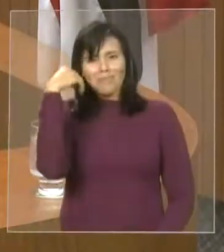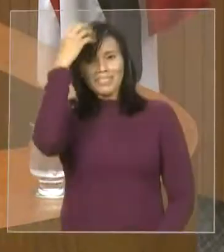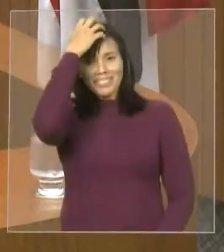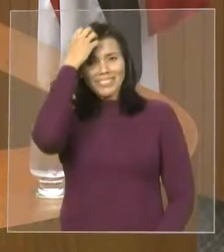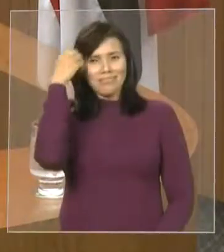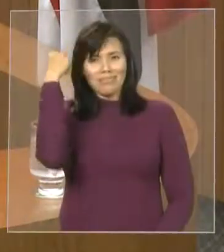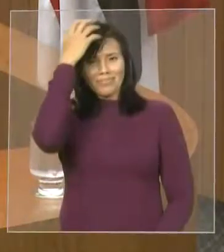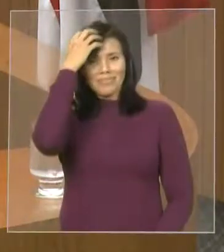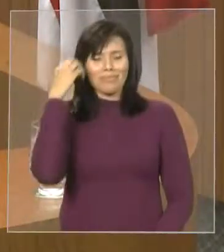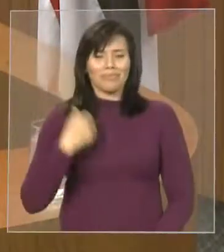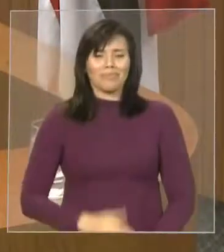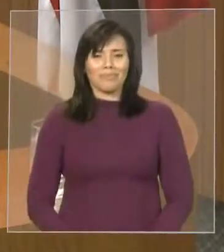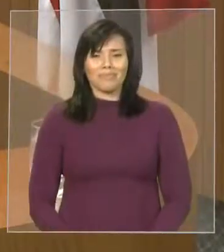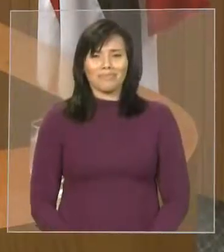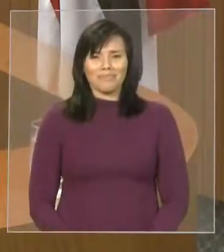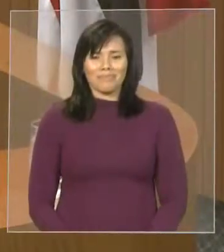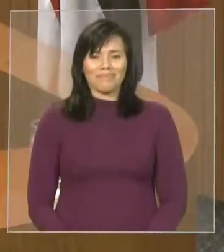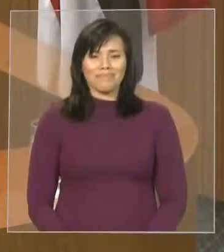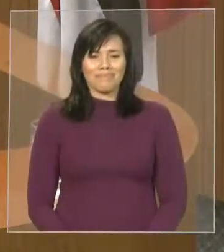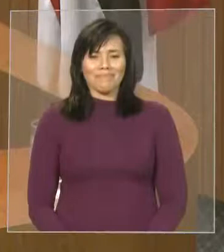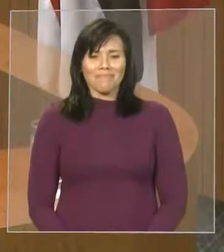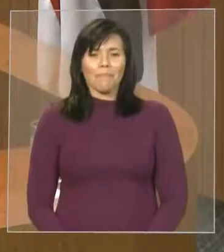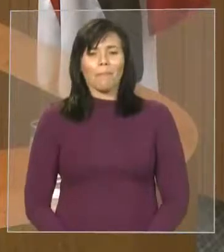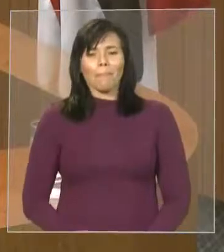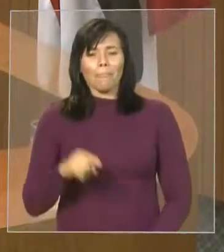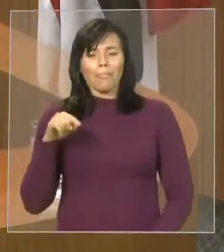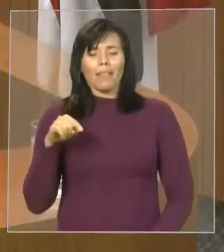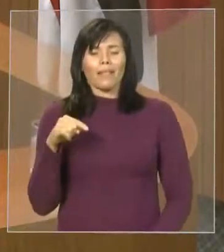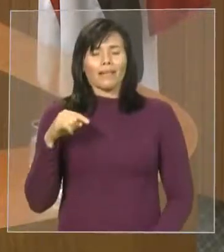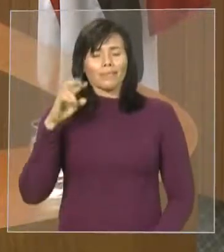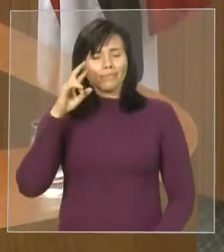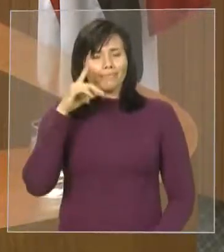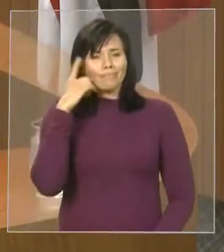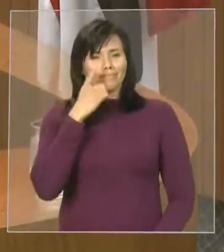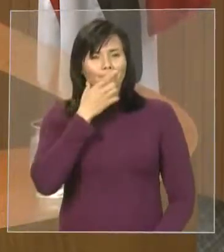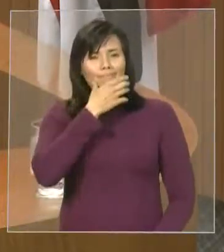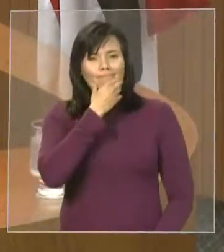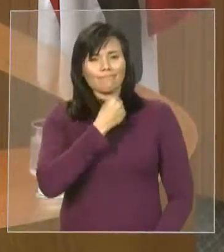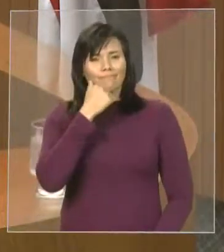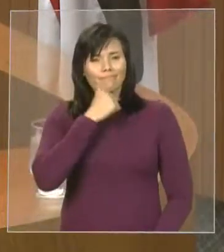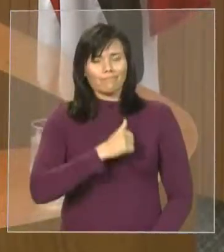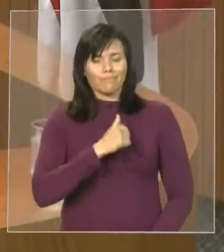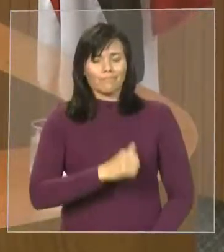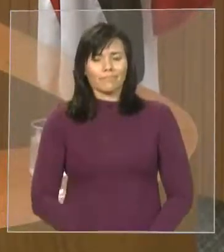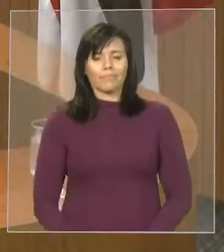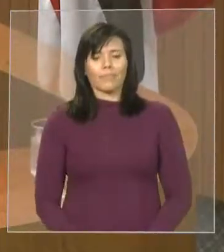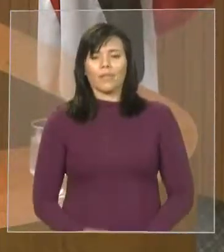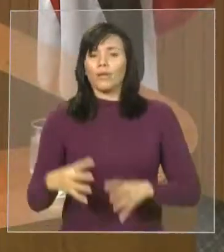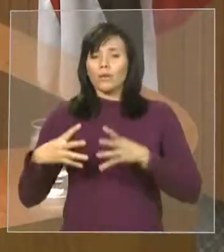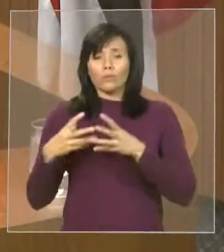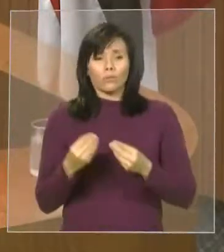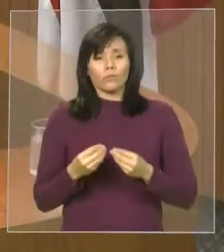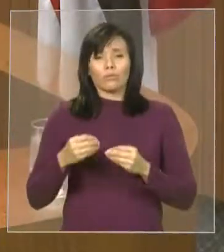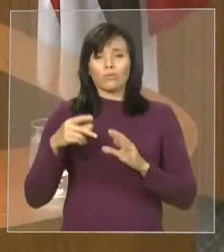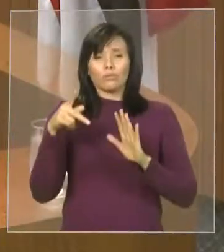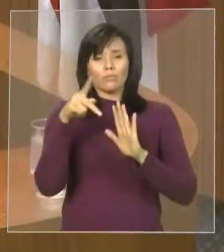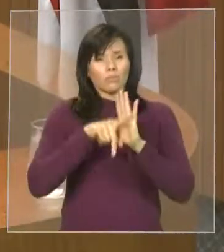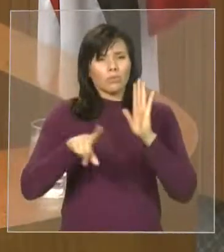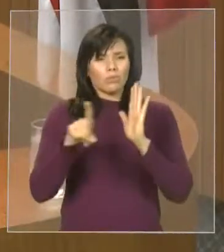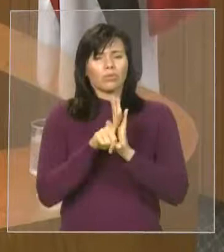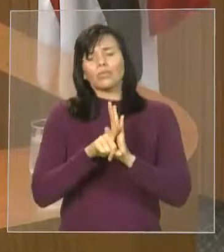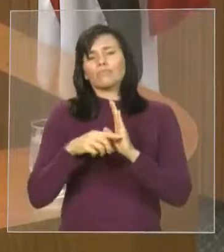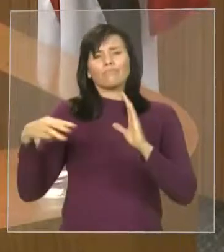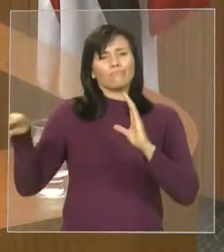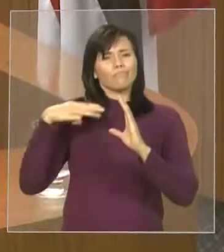de impostos dos maranhenses? Senhores e senhoras deputados, absolutamente todos os projetos de empréstimos